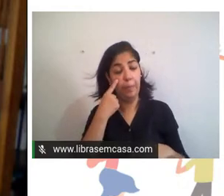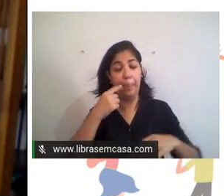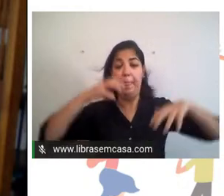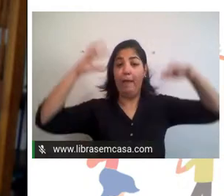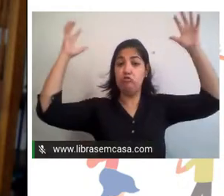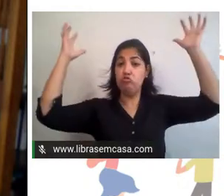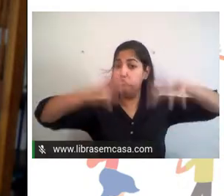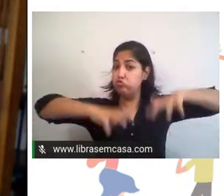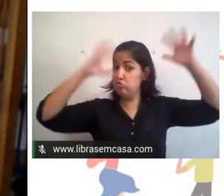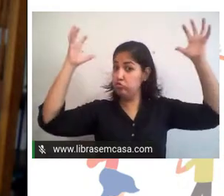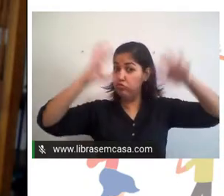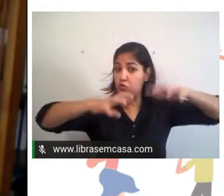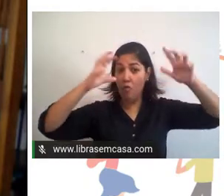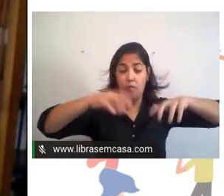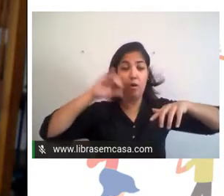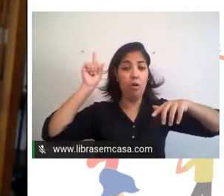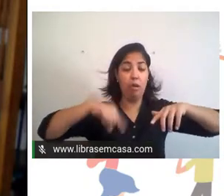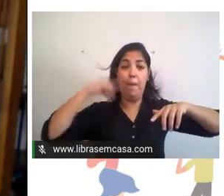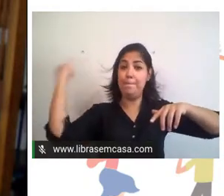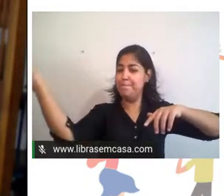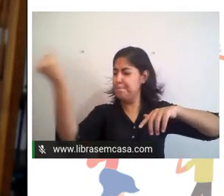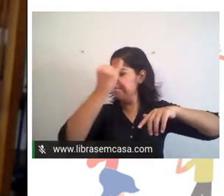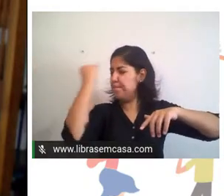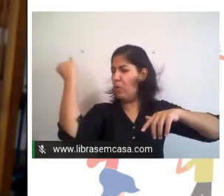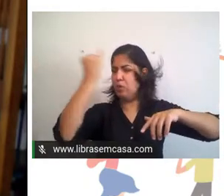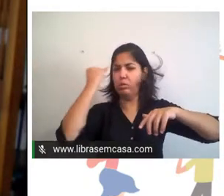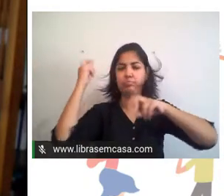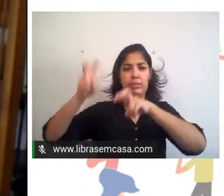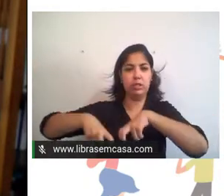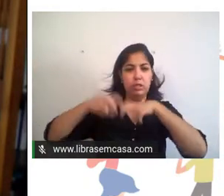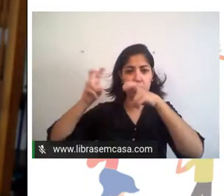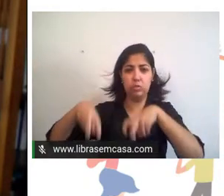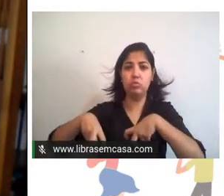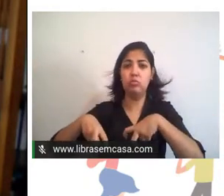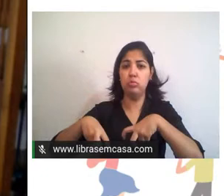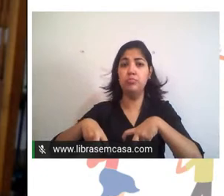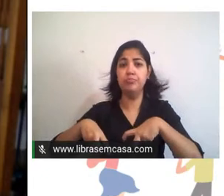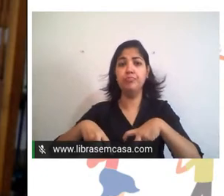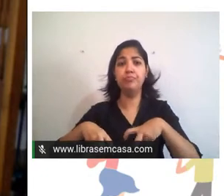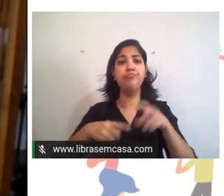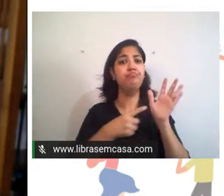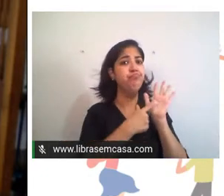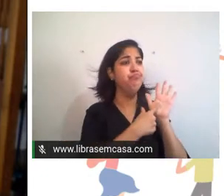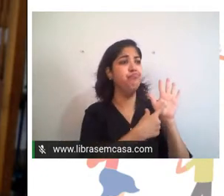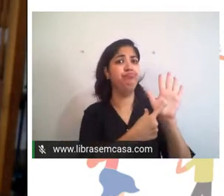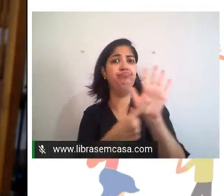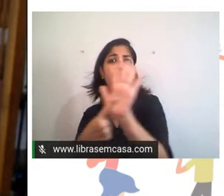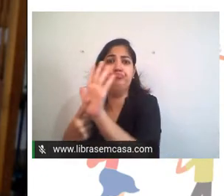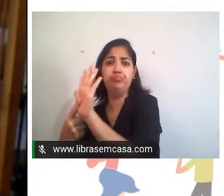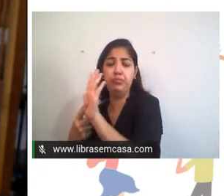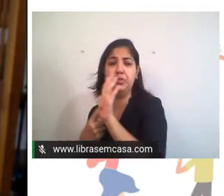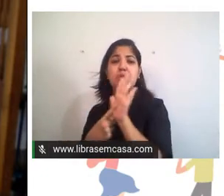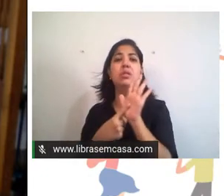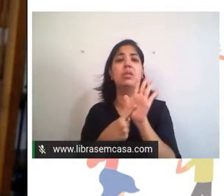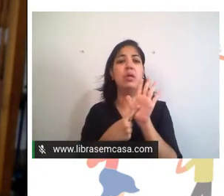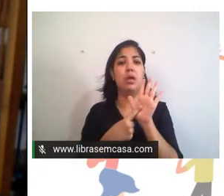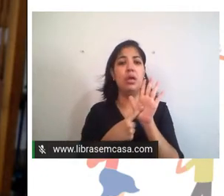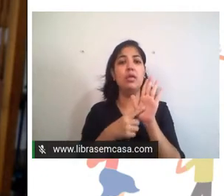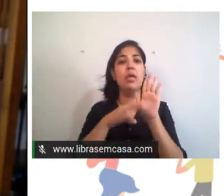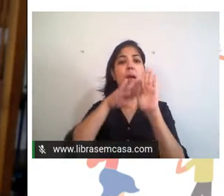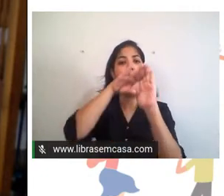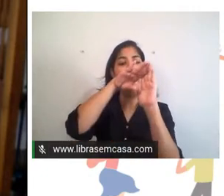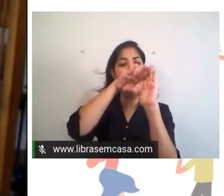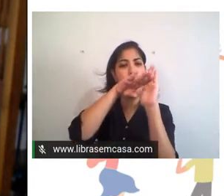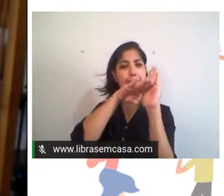né? Os cenários mostram muito claro uma redução da precipitação no